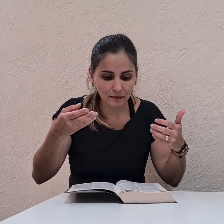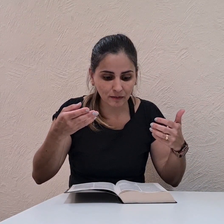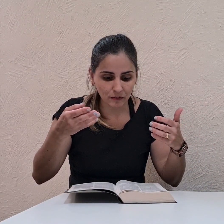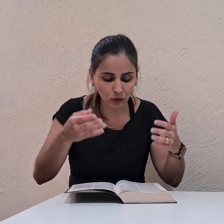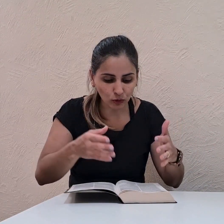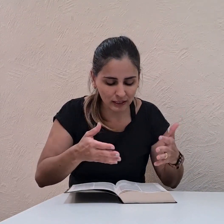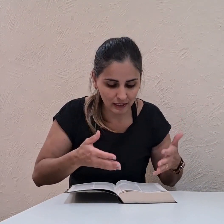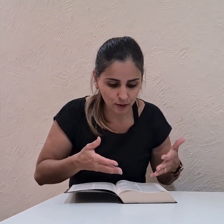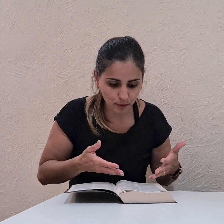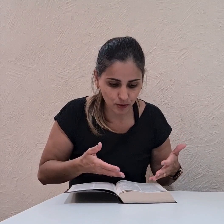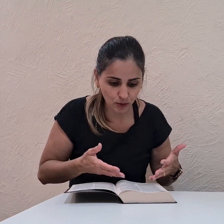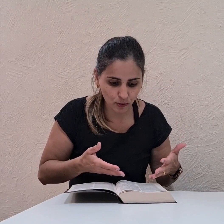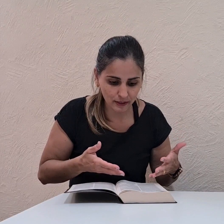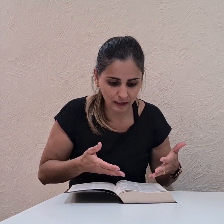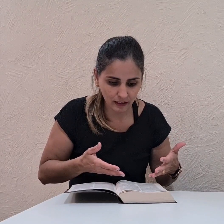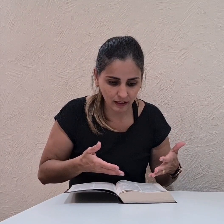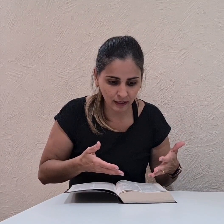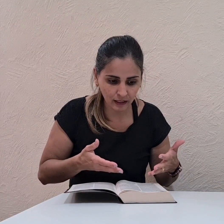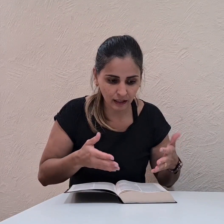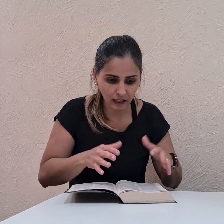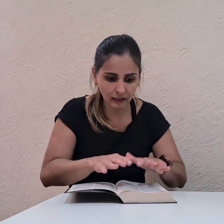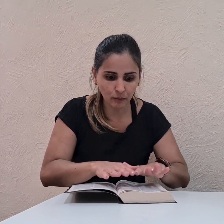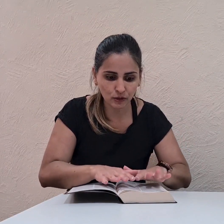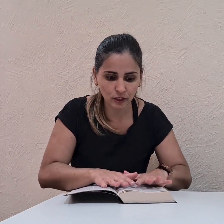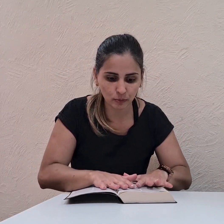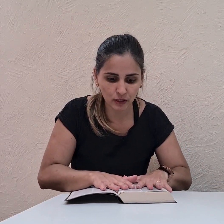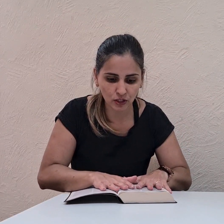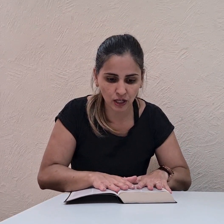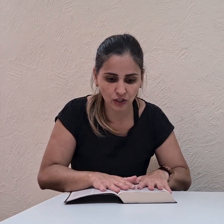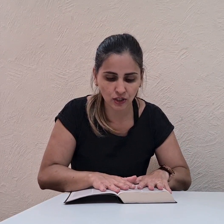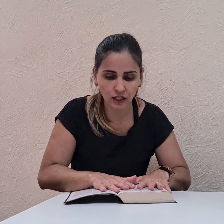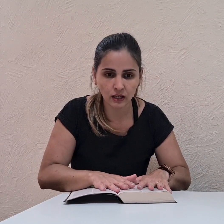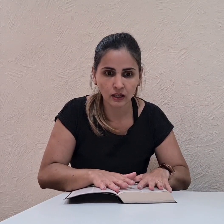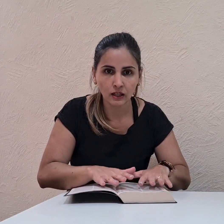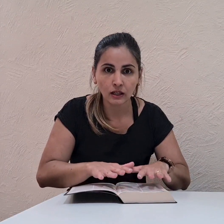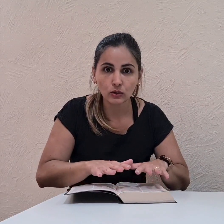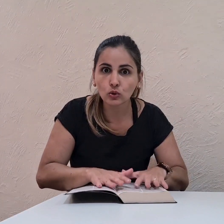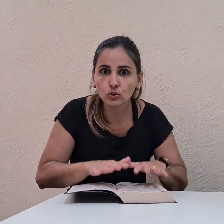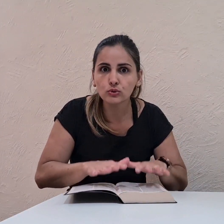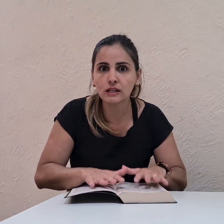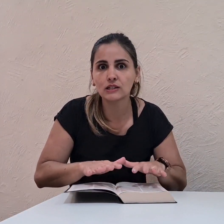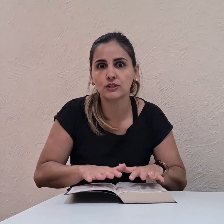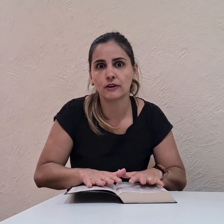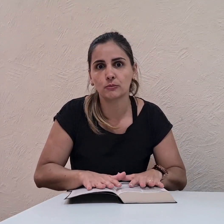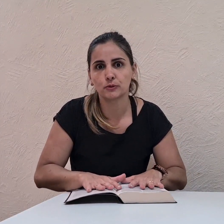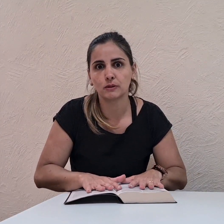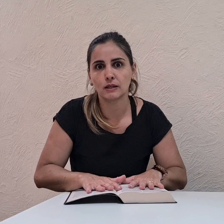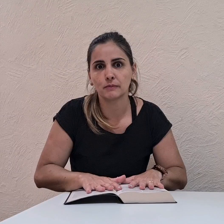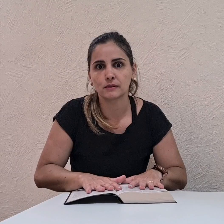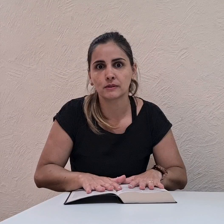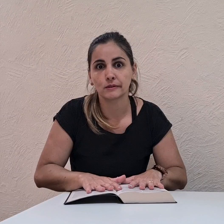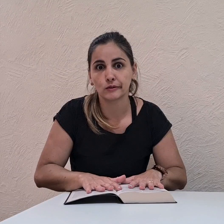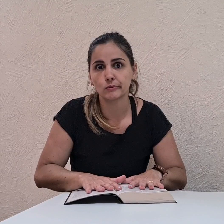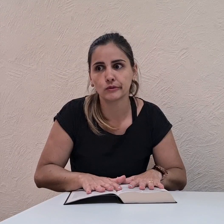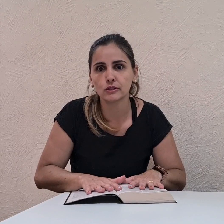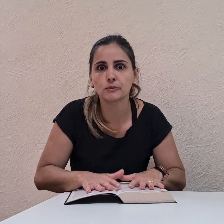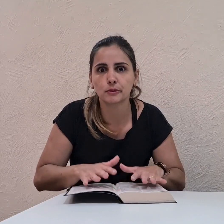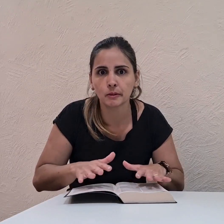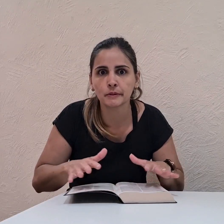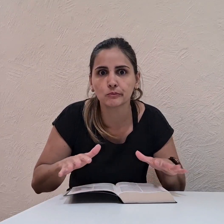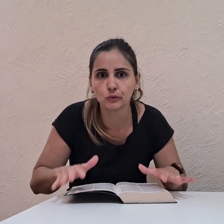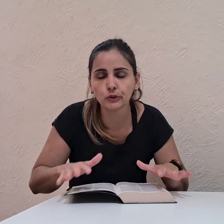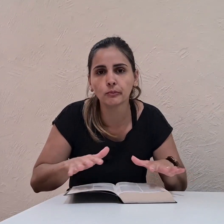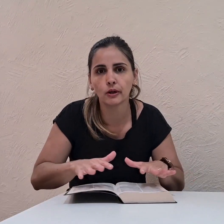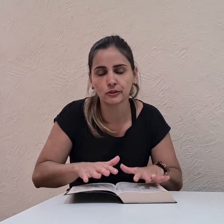Mas todas essas pessoas aqui, ele tá mostrando pra gente, né? Todos eles tiveram problemas. E como eu